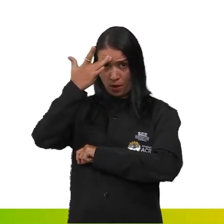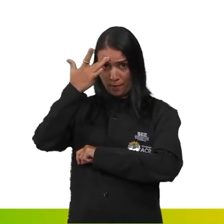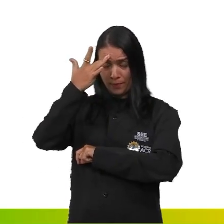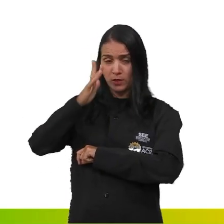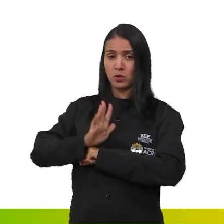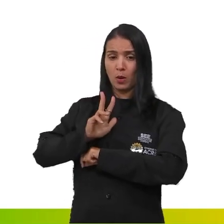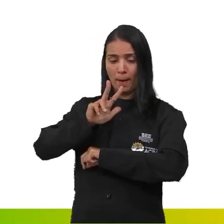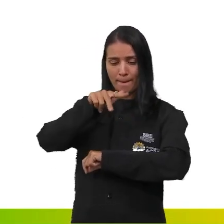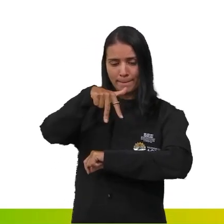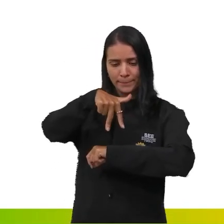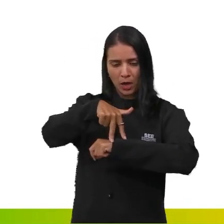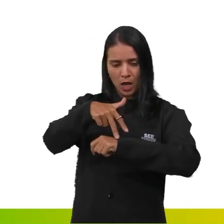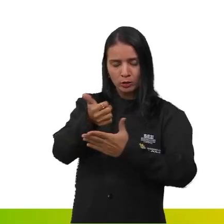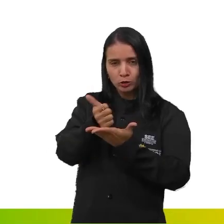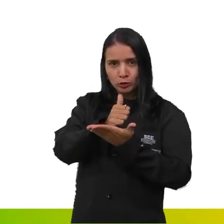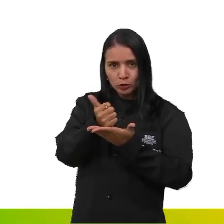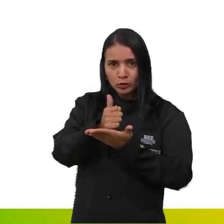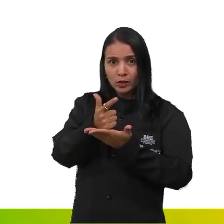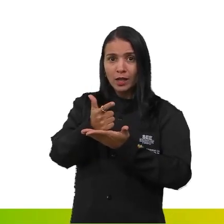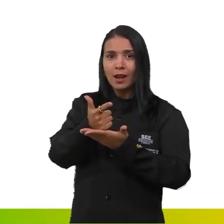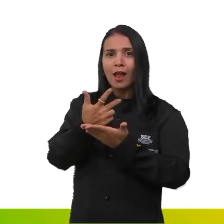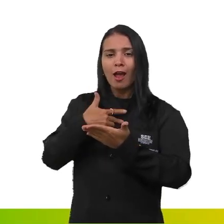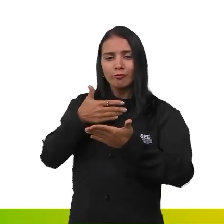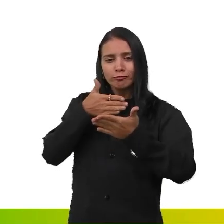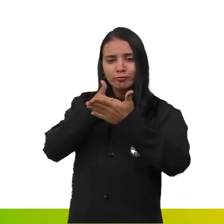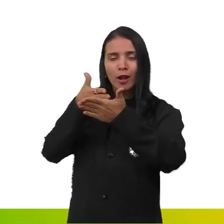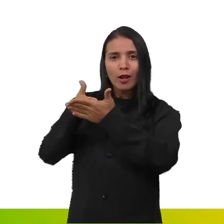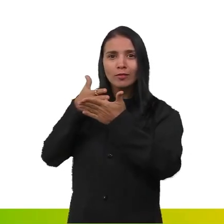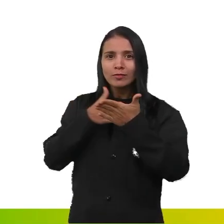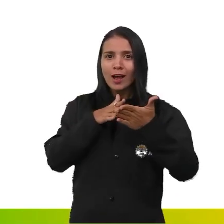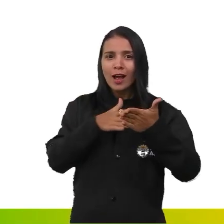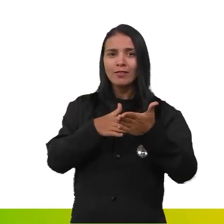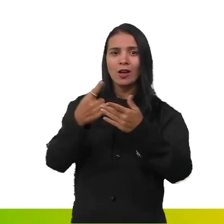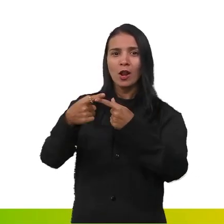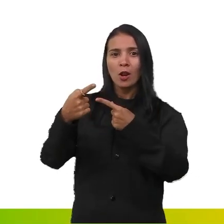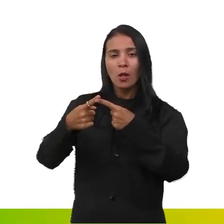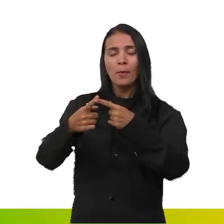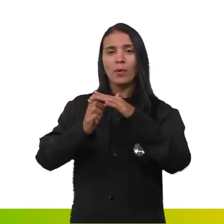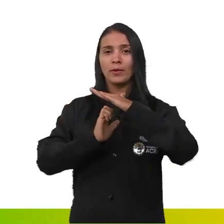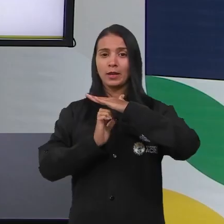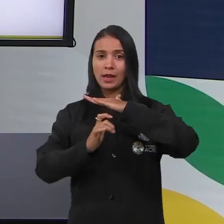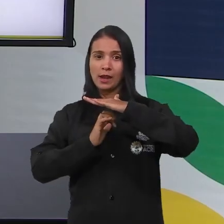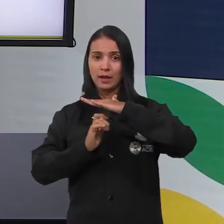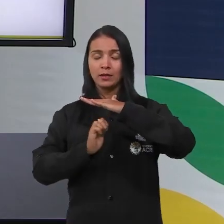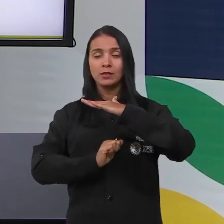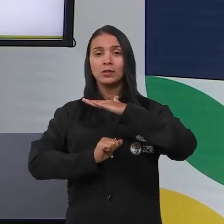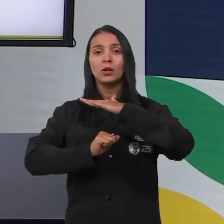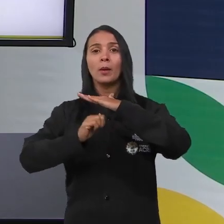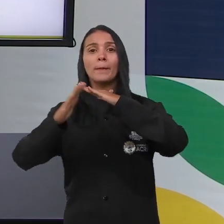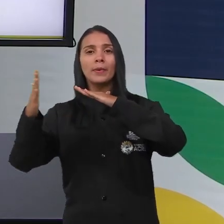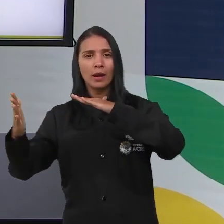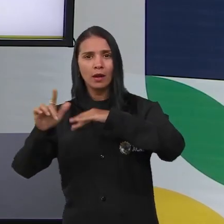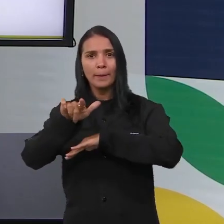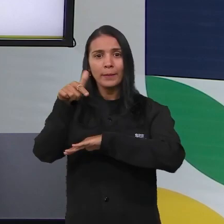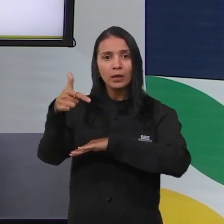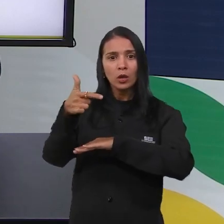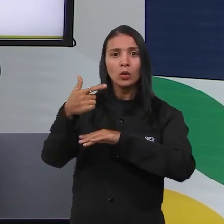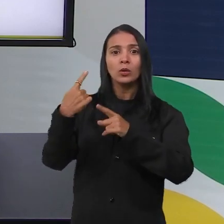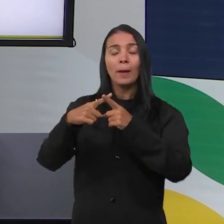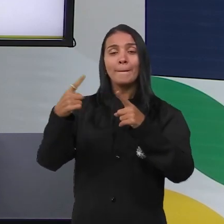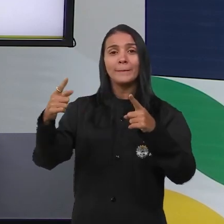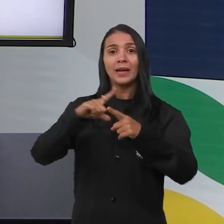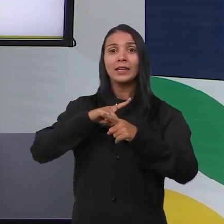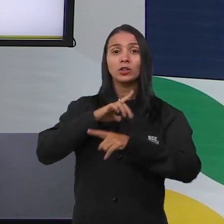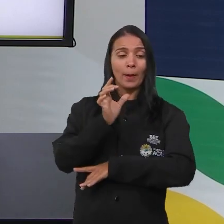os desafios e dilemas éticos enfrentados na busca por segurança e uma nova vida. Então, é aquilo que a gente mencionou anteriormente.